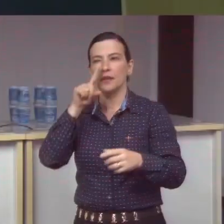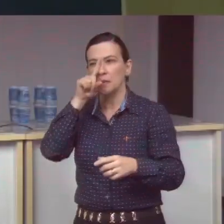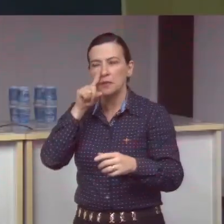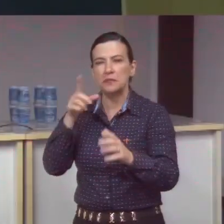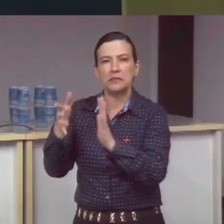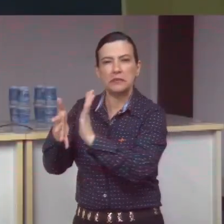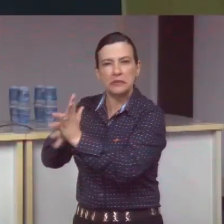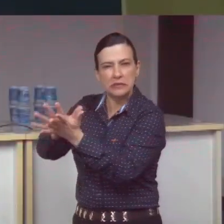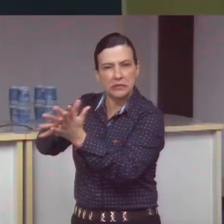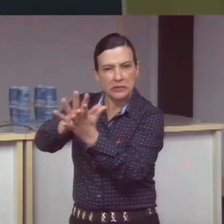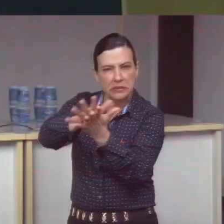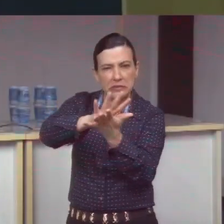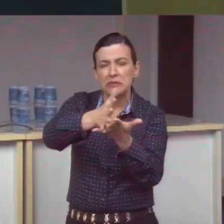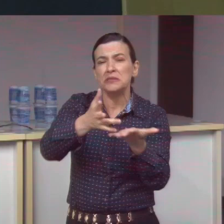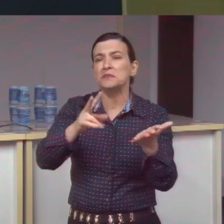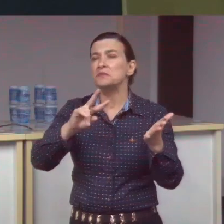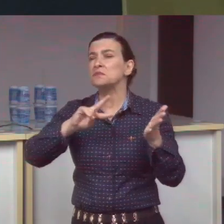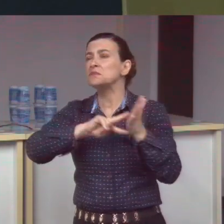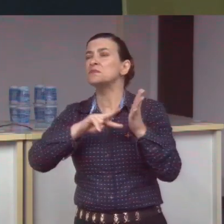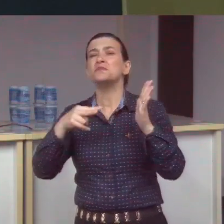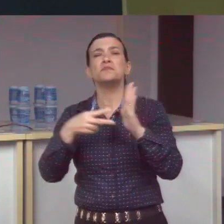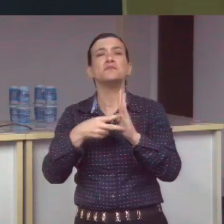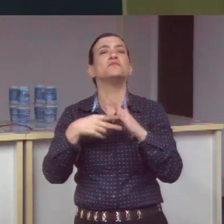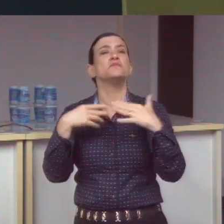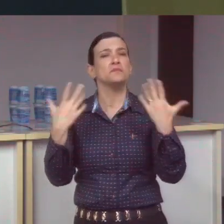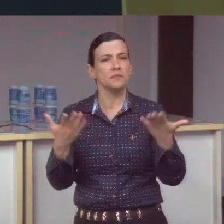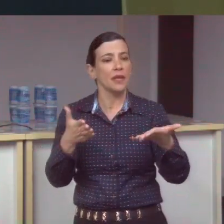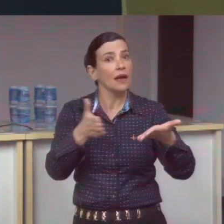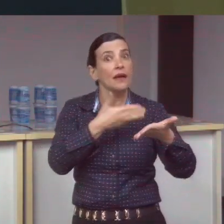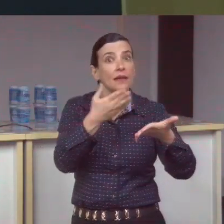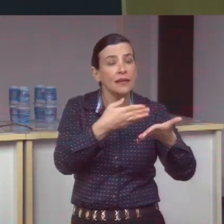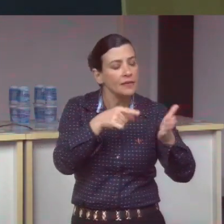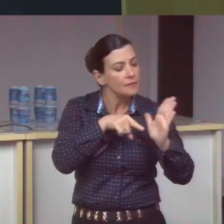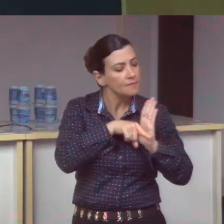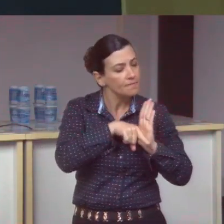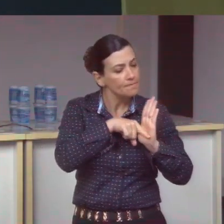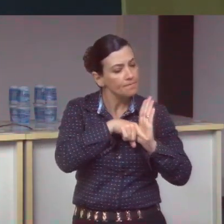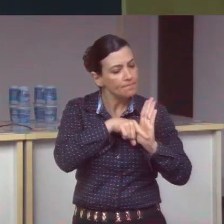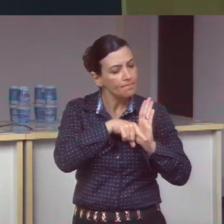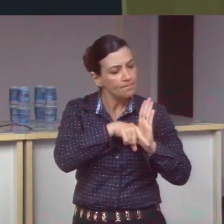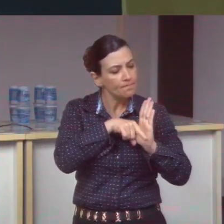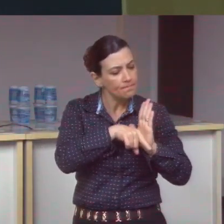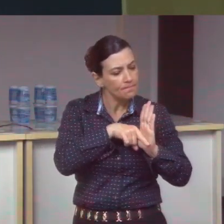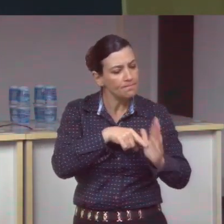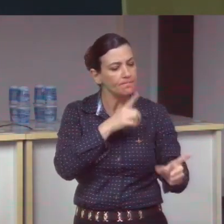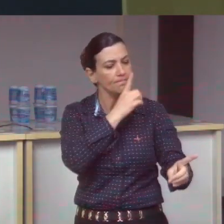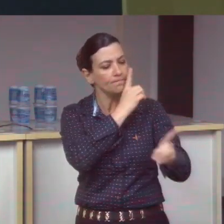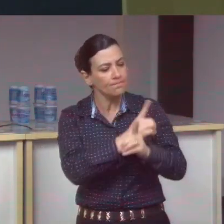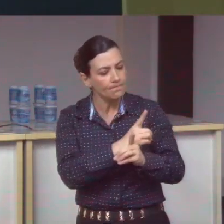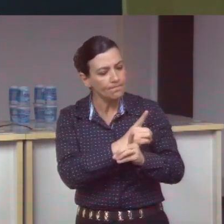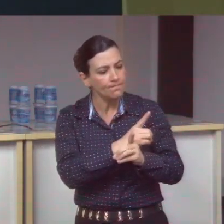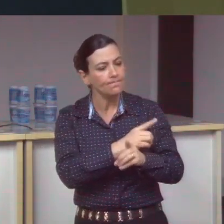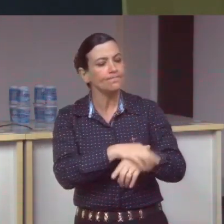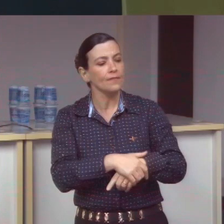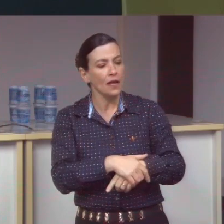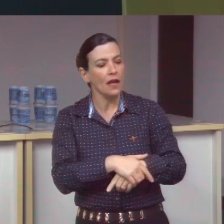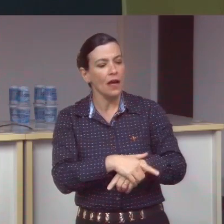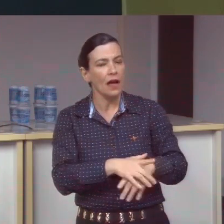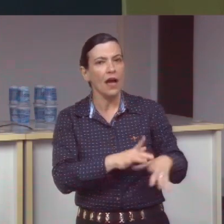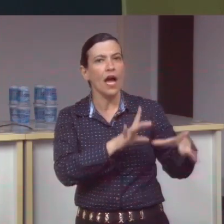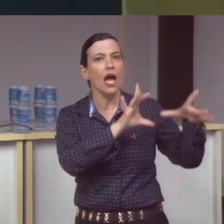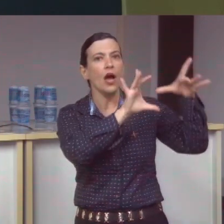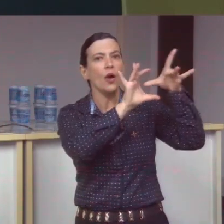nos livros, tem vários conceitos e tudo mais. Eu quero ficar com a ideia, é em contexto, é